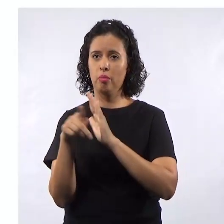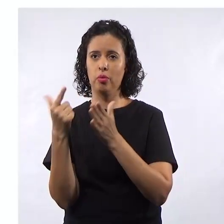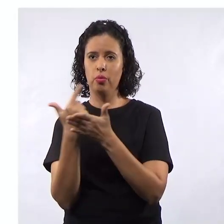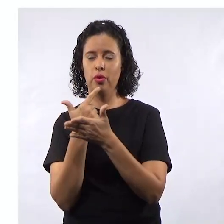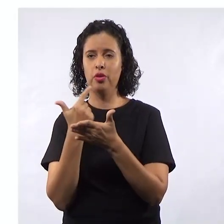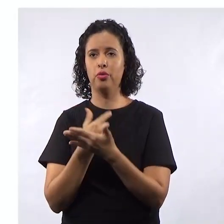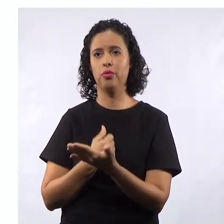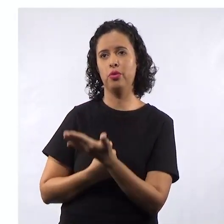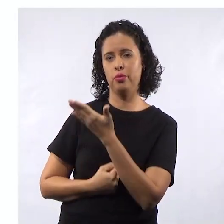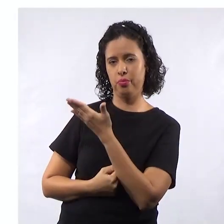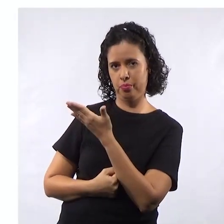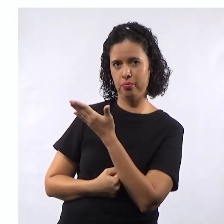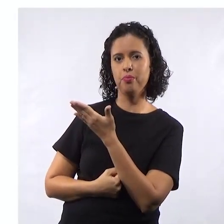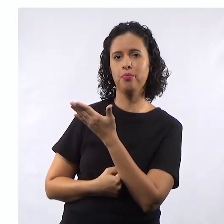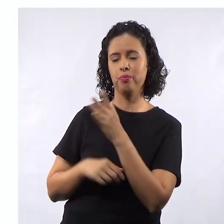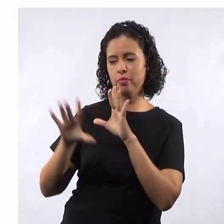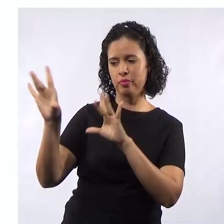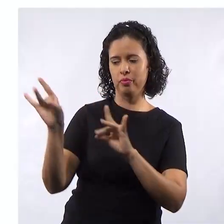para vocês, tá?